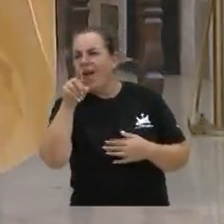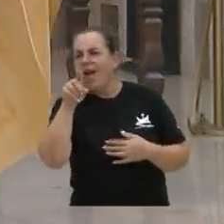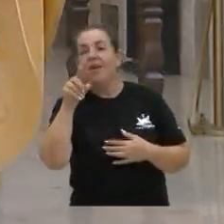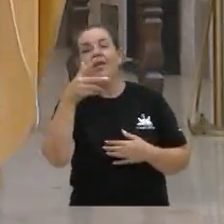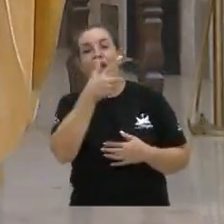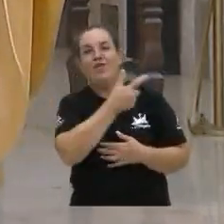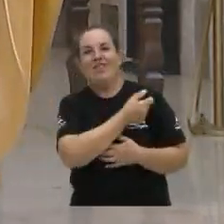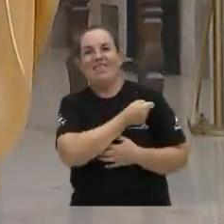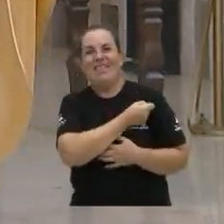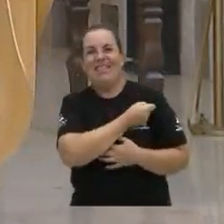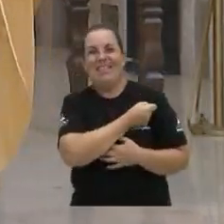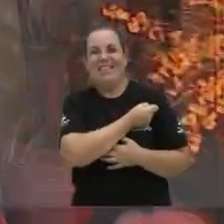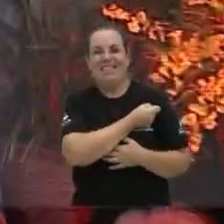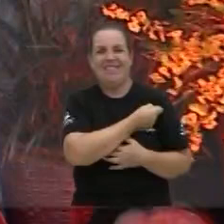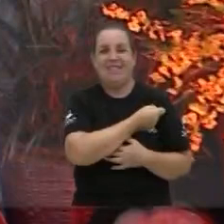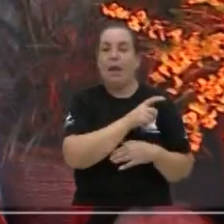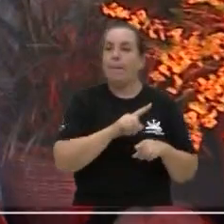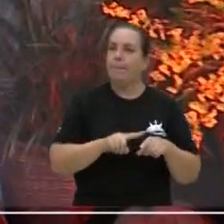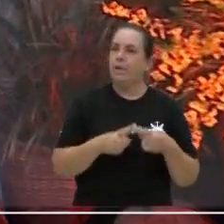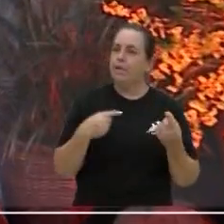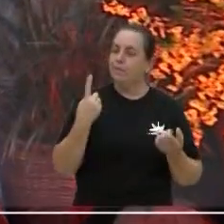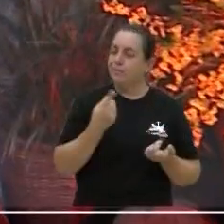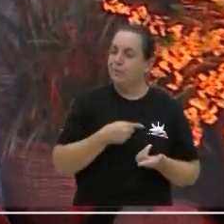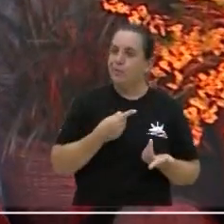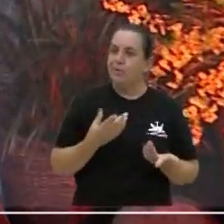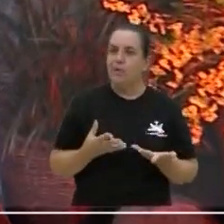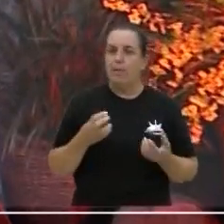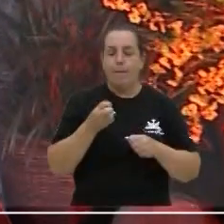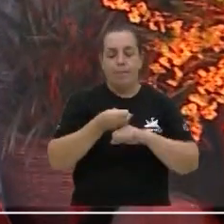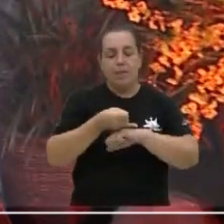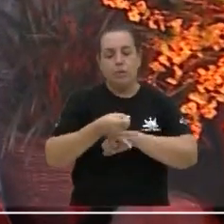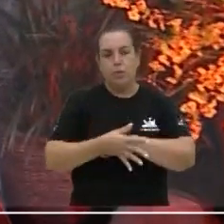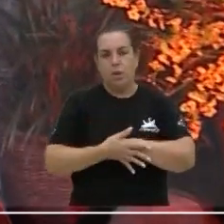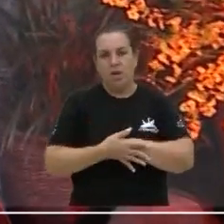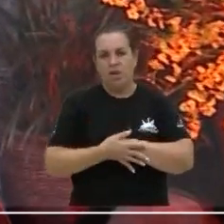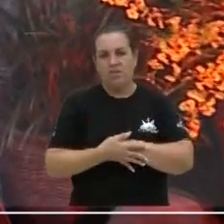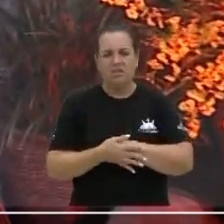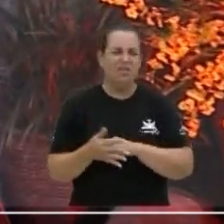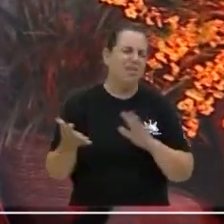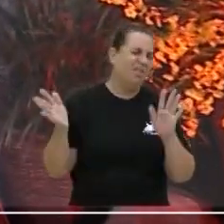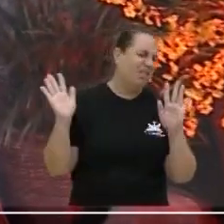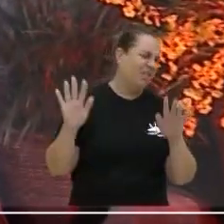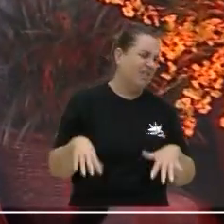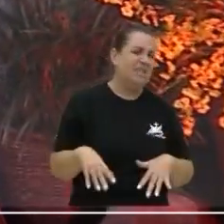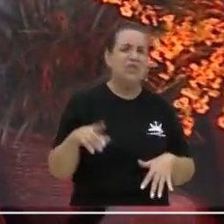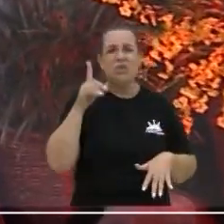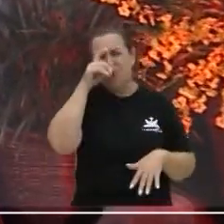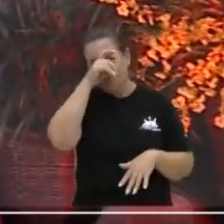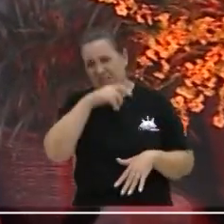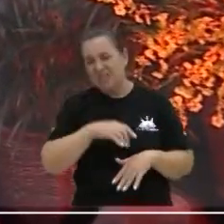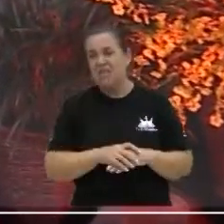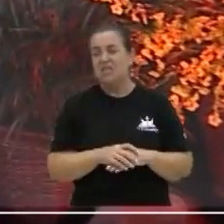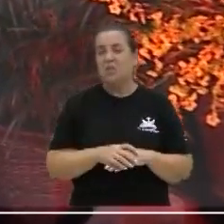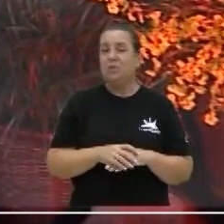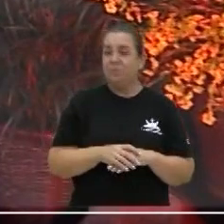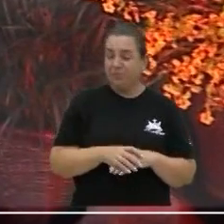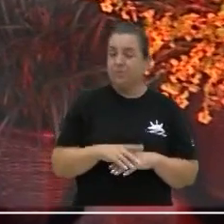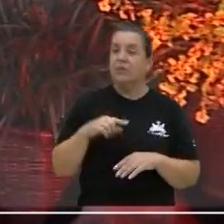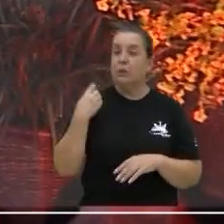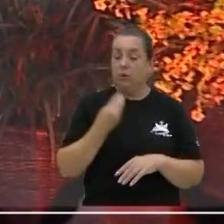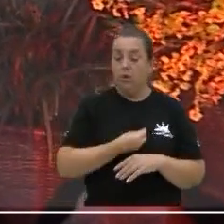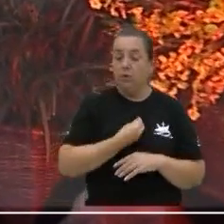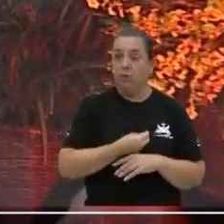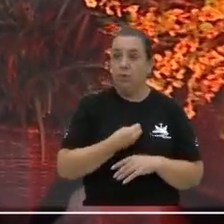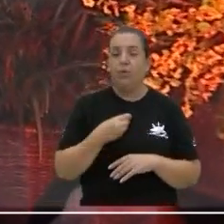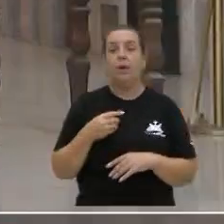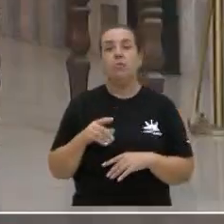vacina. Mas nós estamos na madrugada, meia sombria. Nós estamos vivendo isso,